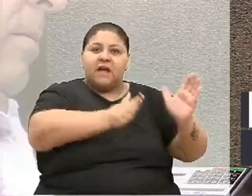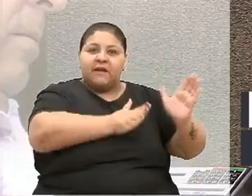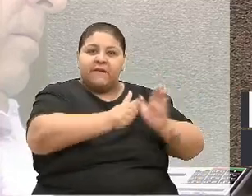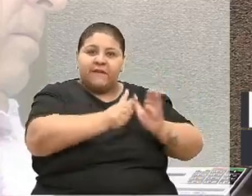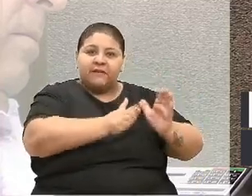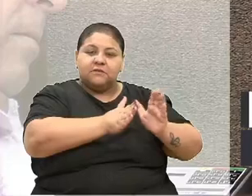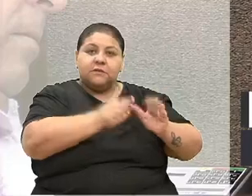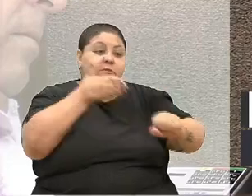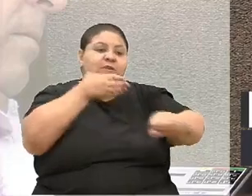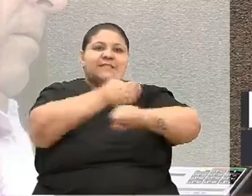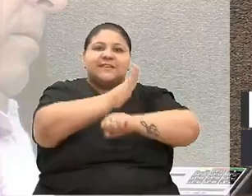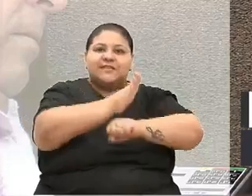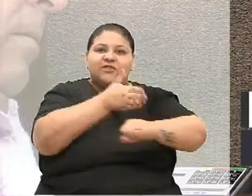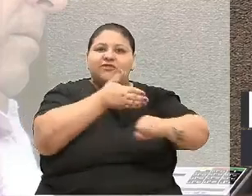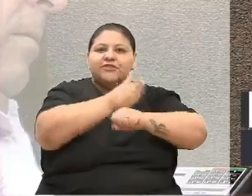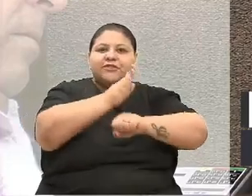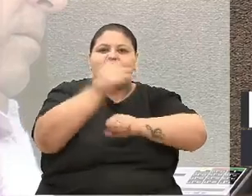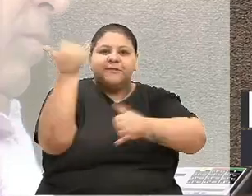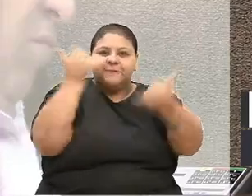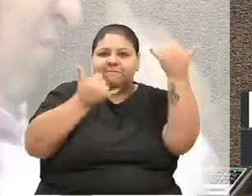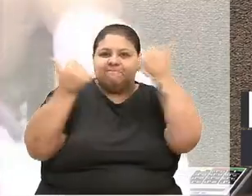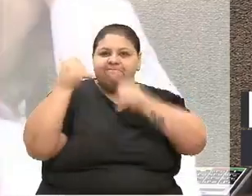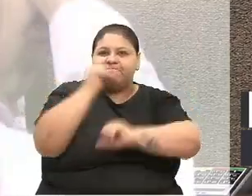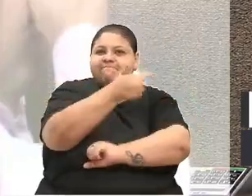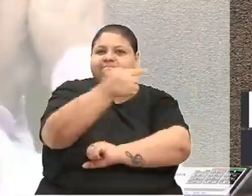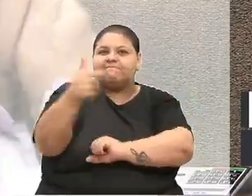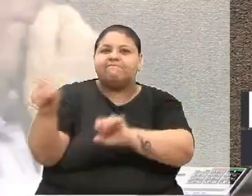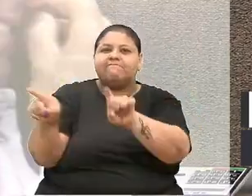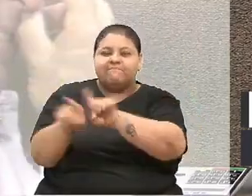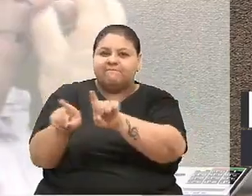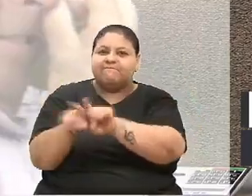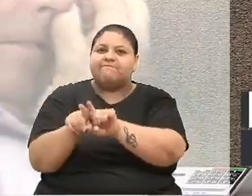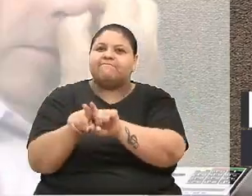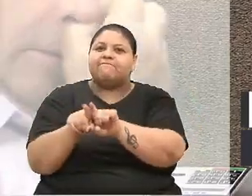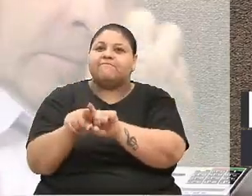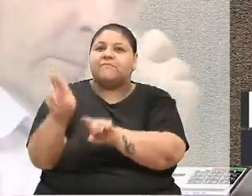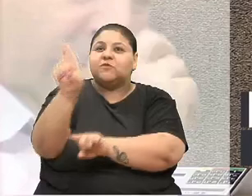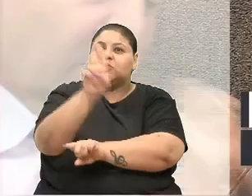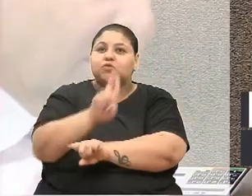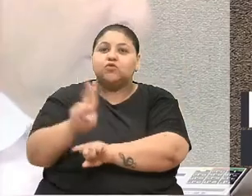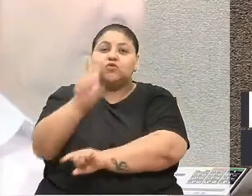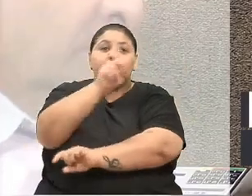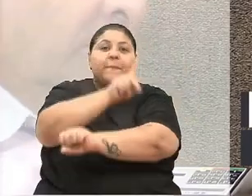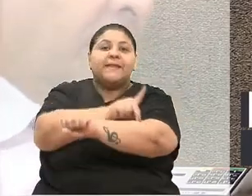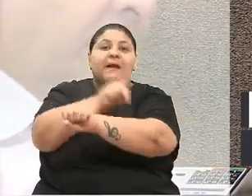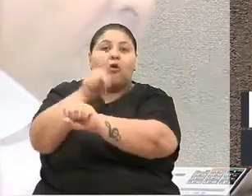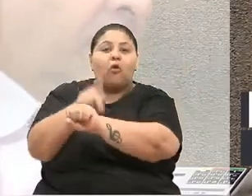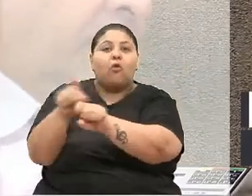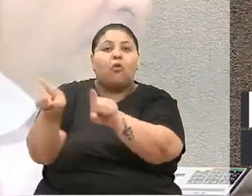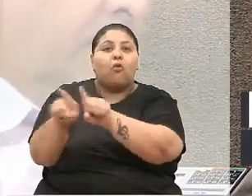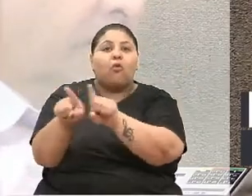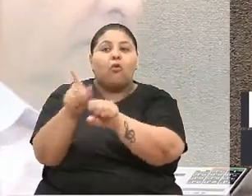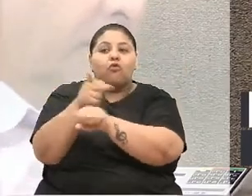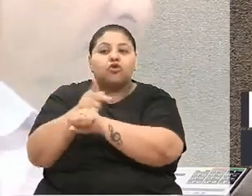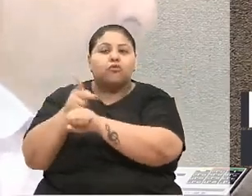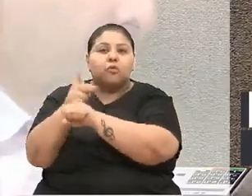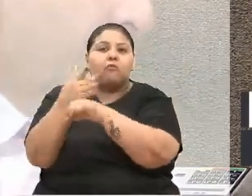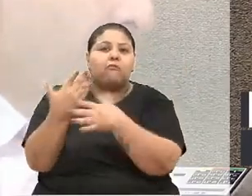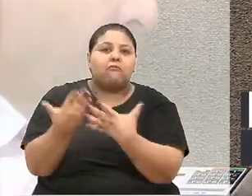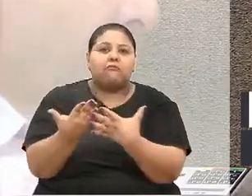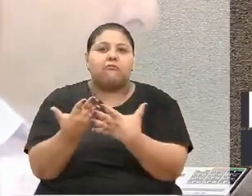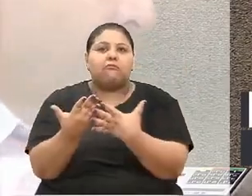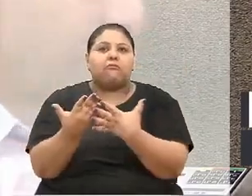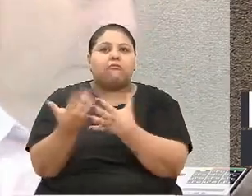às informações e tantas outras questões, até mesmo para o uso pedagógico, né, de buscar ali